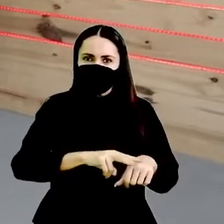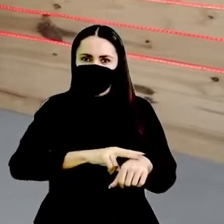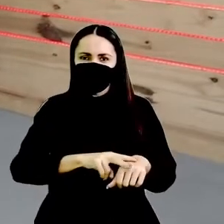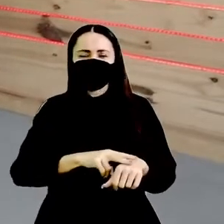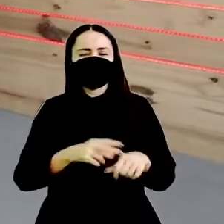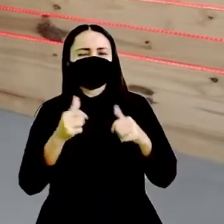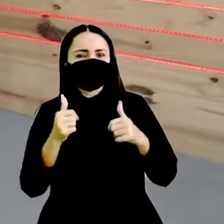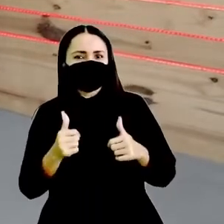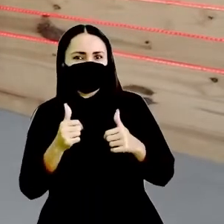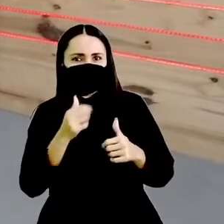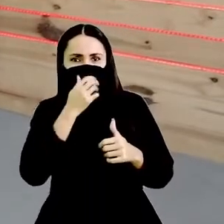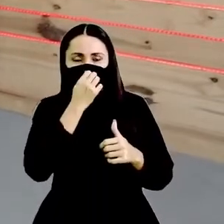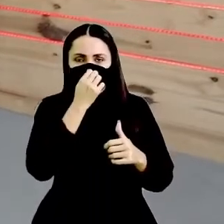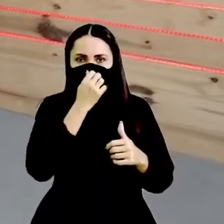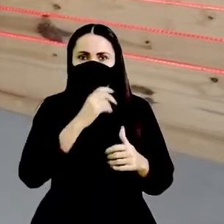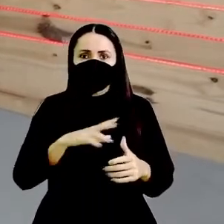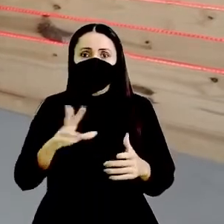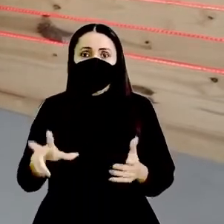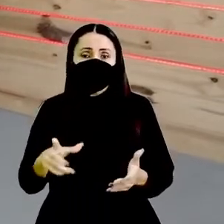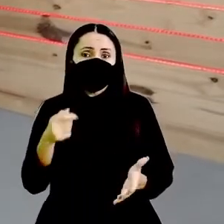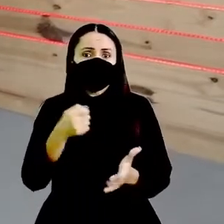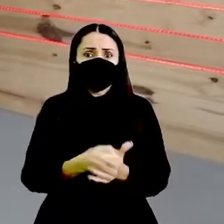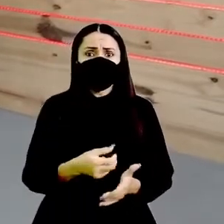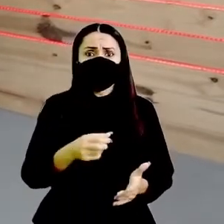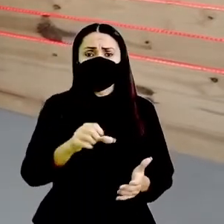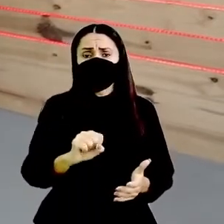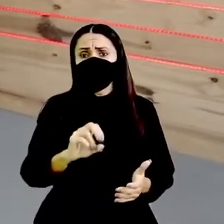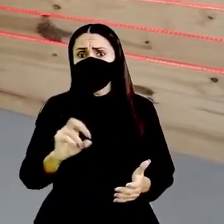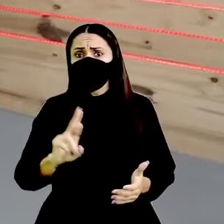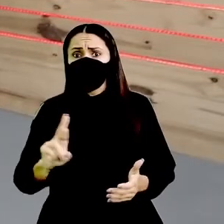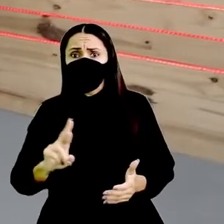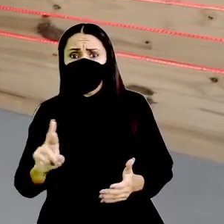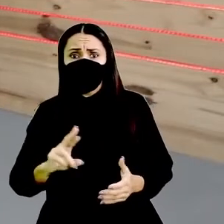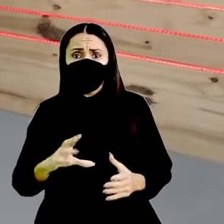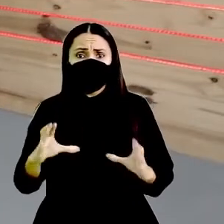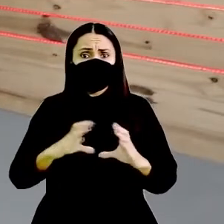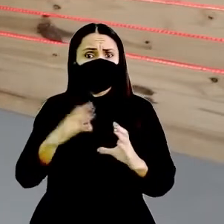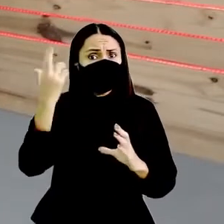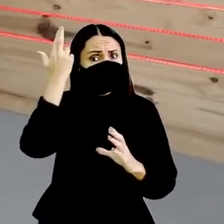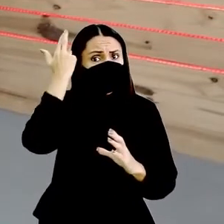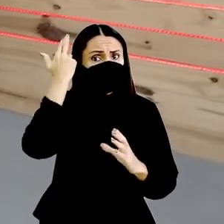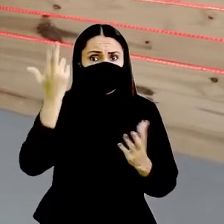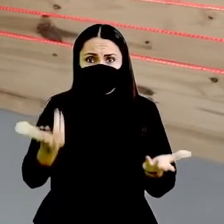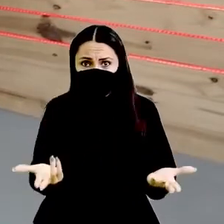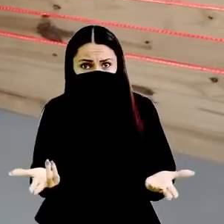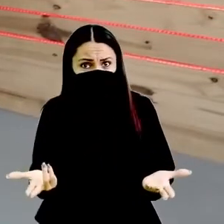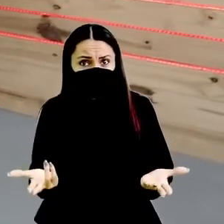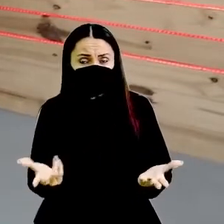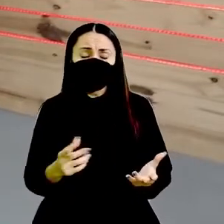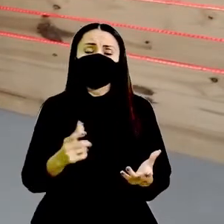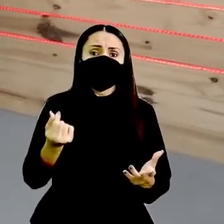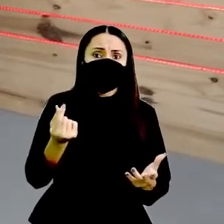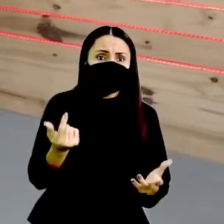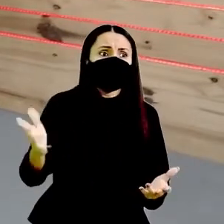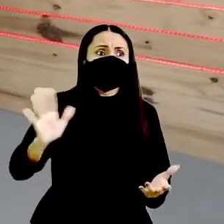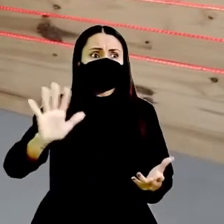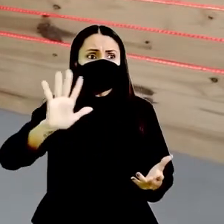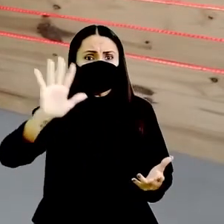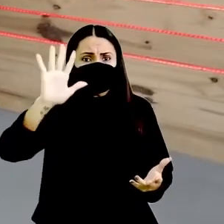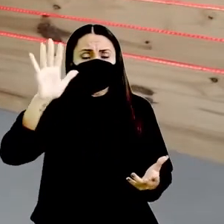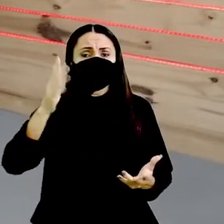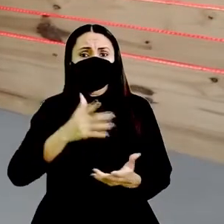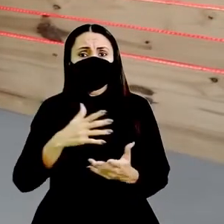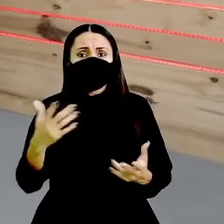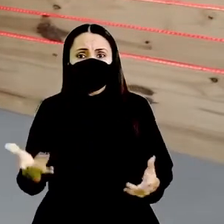Ai, bredo eu não gosto, não. Eu não vou pagar R$80 no ovo de Páscoa, só se ele vier com botijão de gás dentro, meu amigo. Tá. Ou Porque então, ele tá muito caro. eu tenho 1 litro